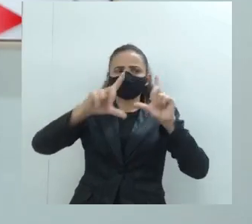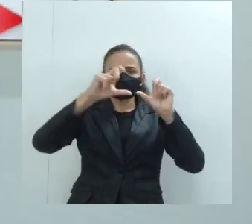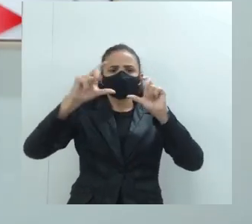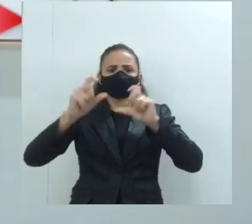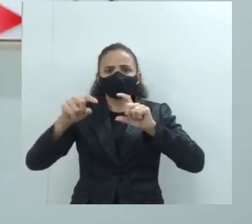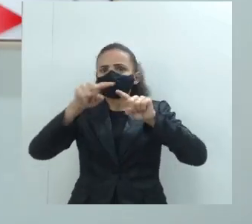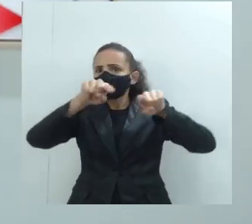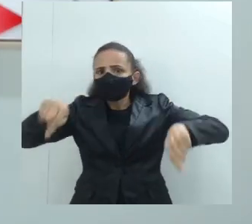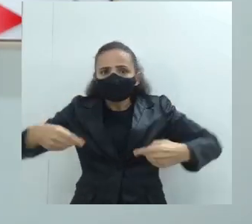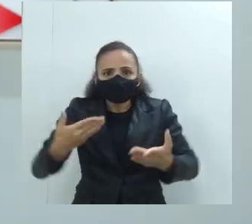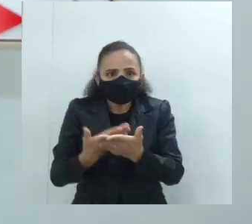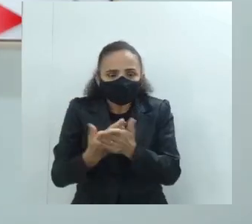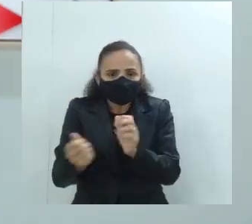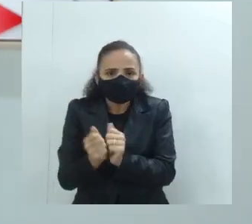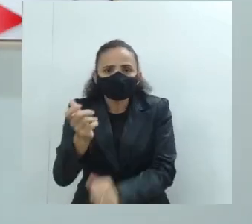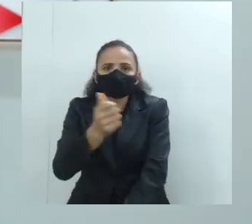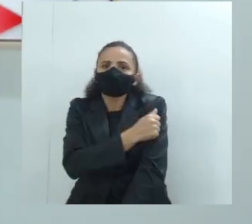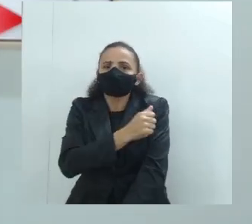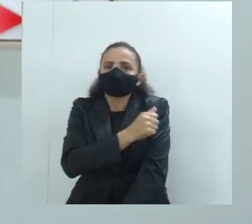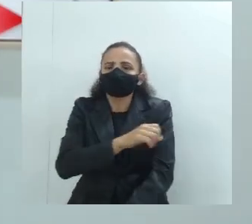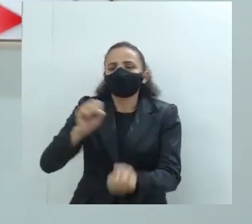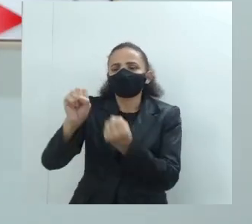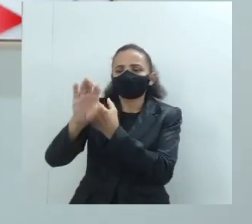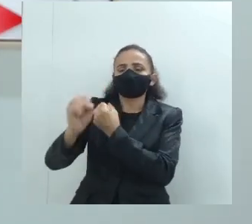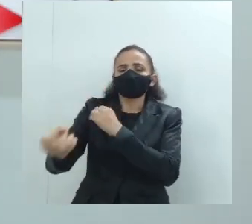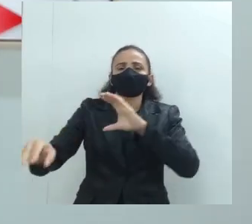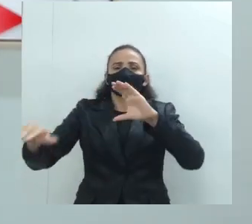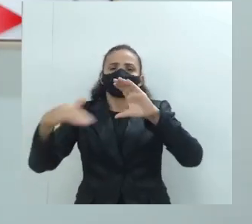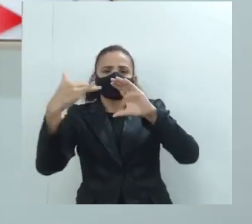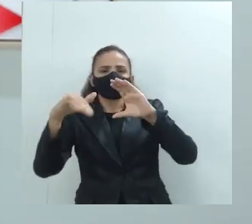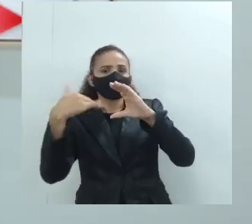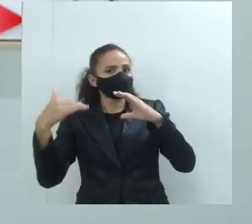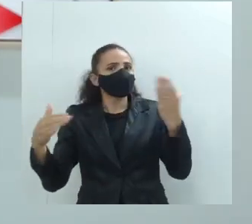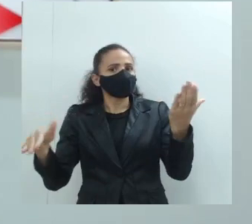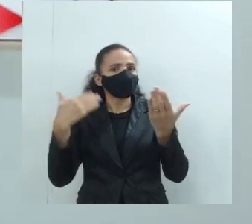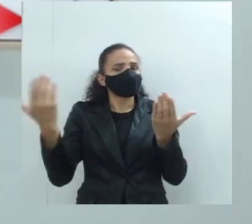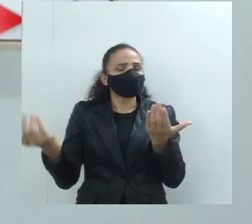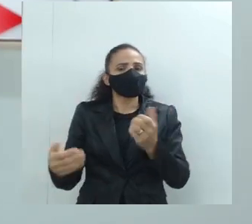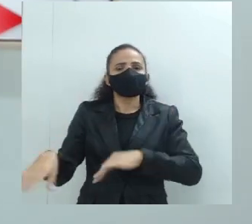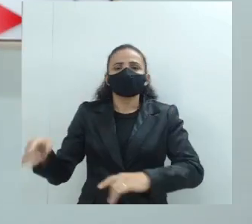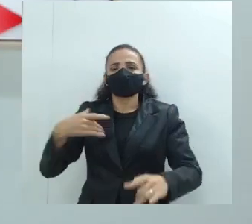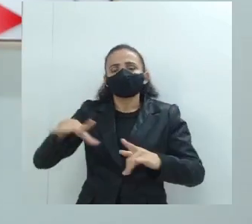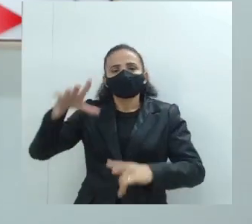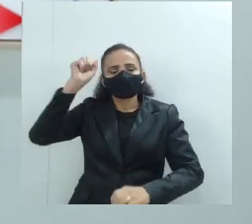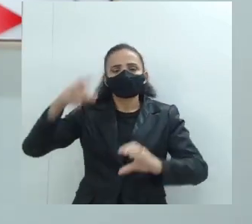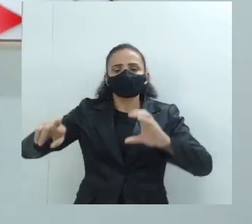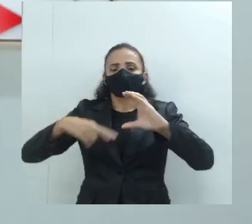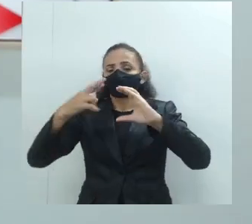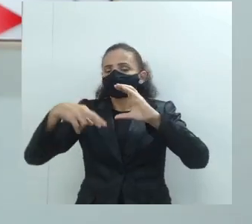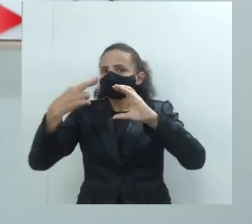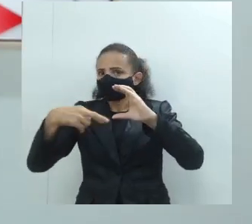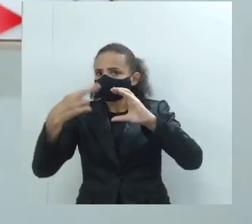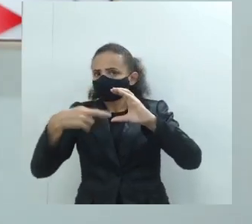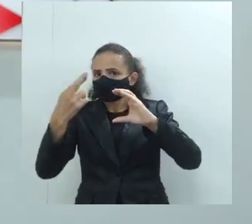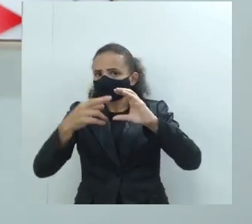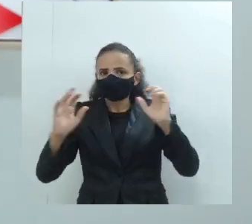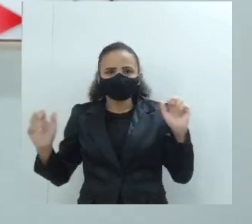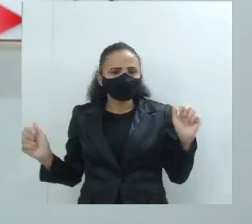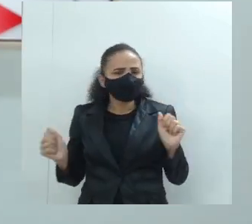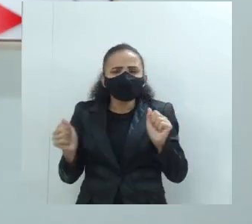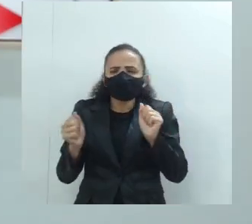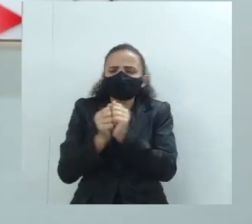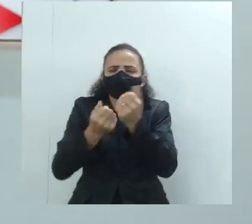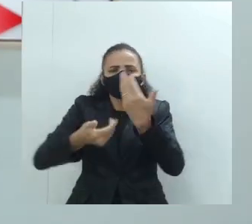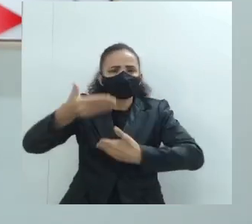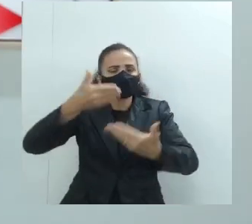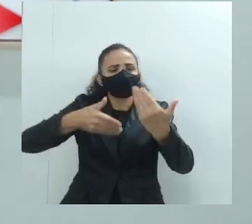turmas, você com a sua turma online e mande para a gente que a gente vai postar no Instagram, Robertão da Transmissão, tudo junto, sem